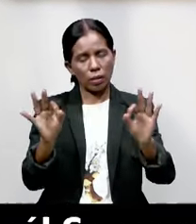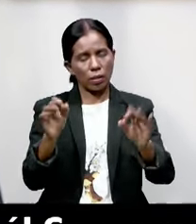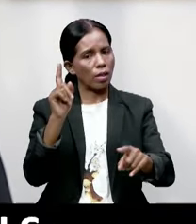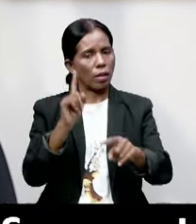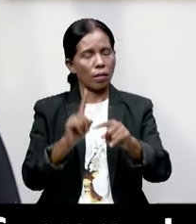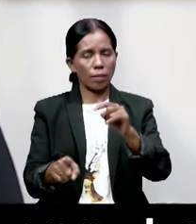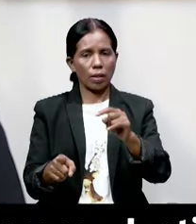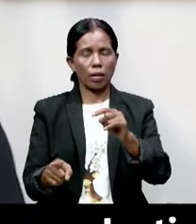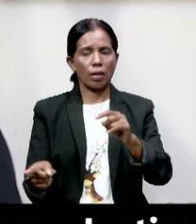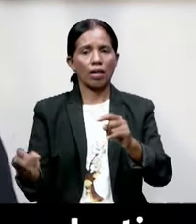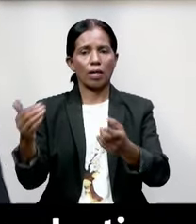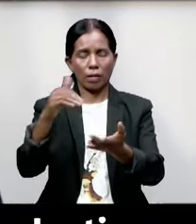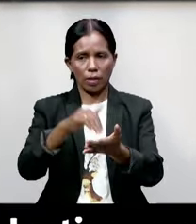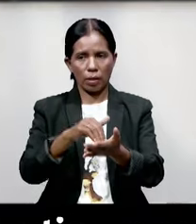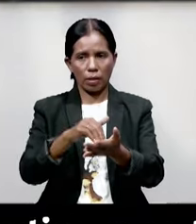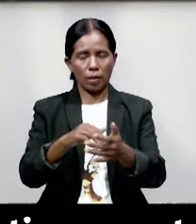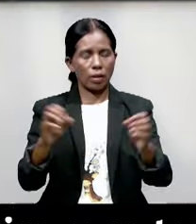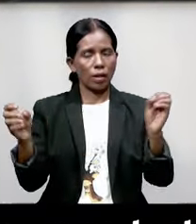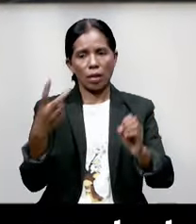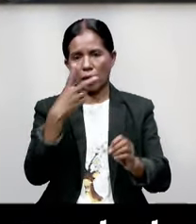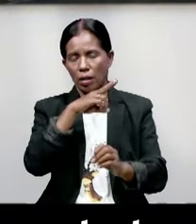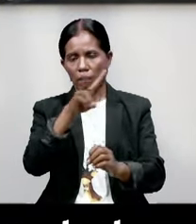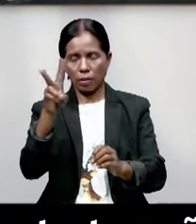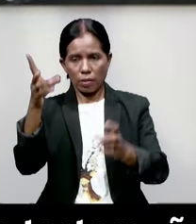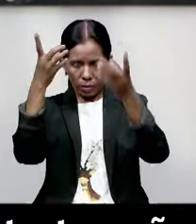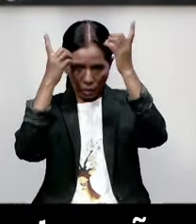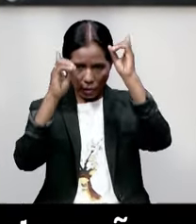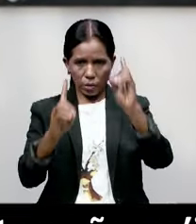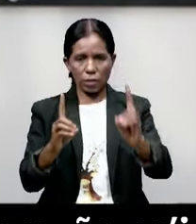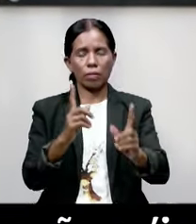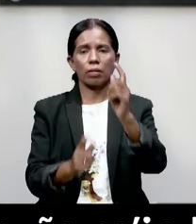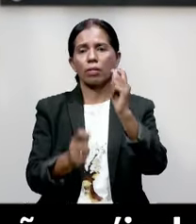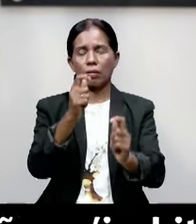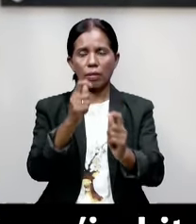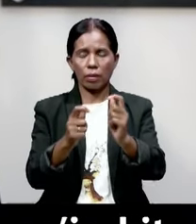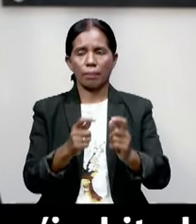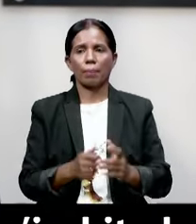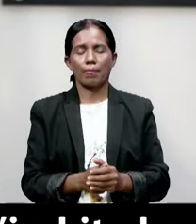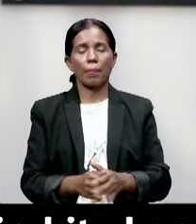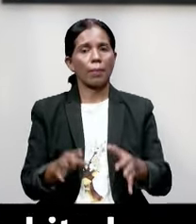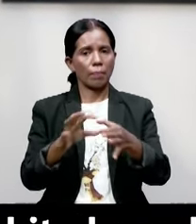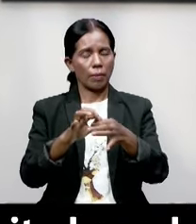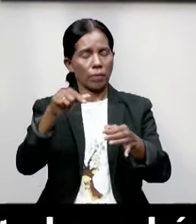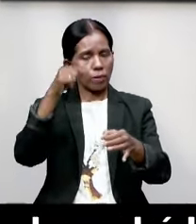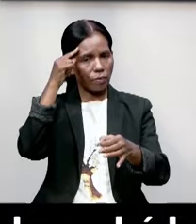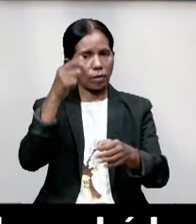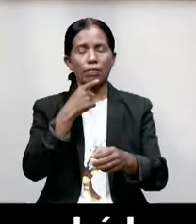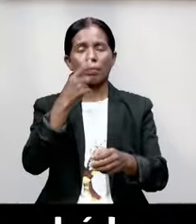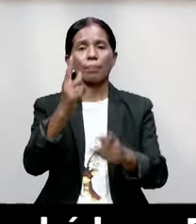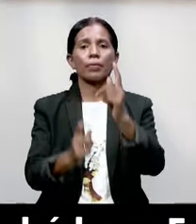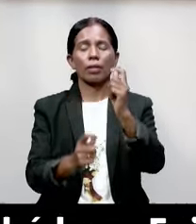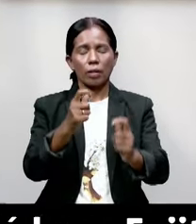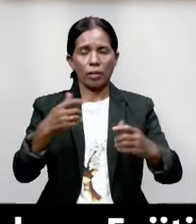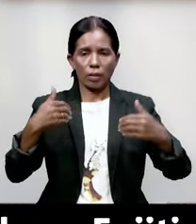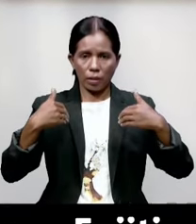recurso. E la vincula vai a decisão tribunal linha. Membro do governo nemos acrescenta, tribunal